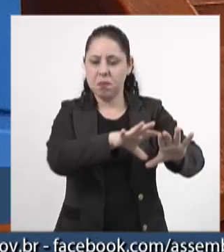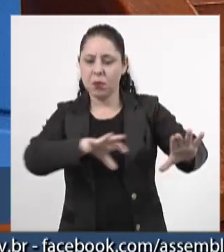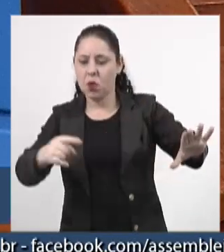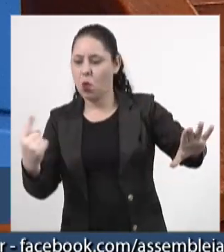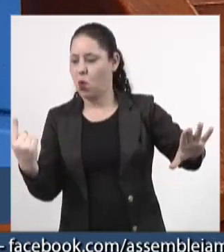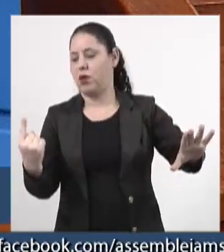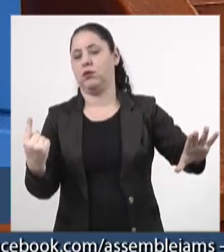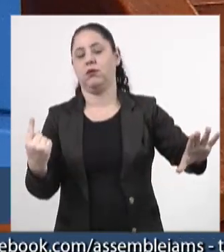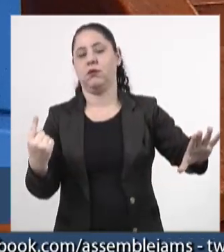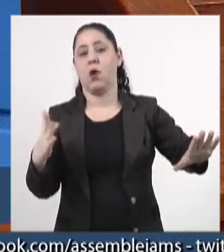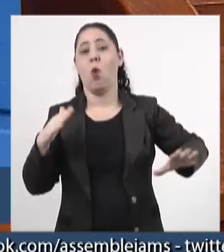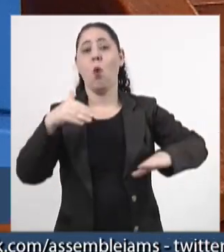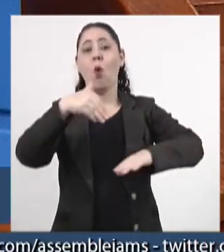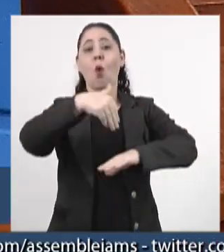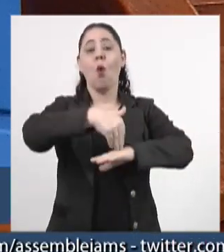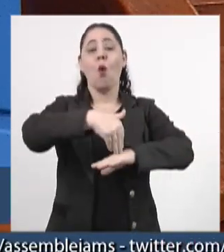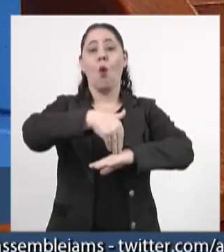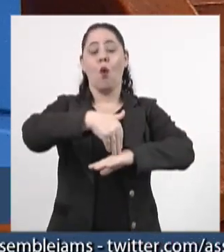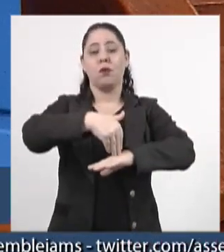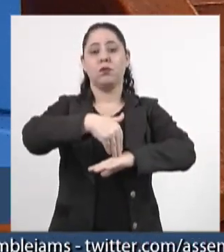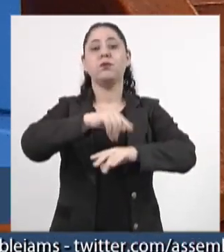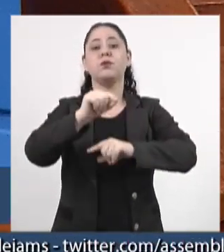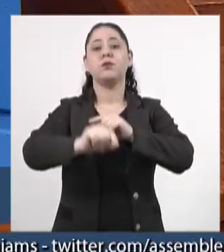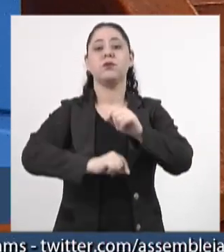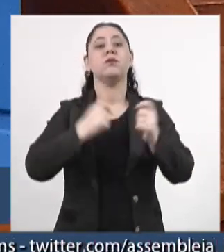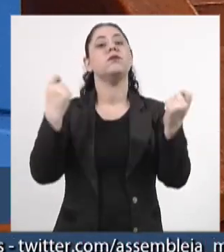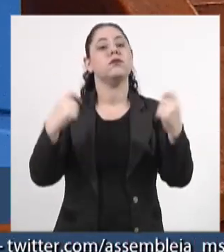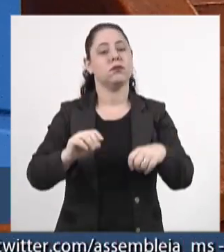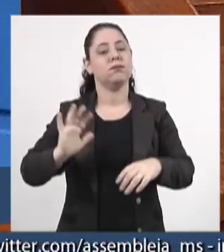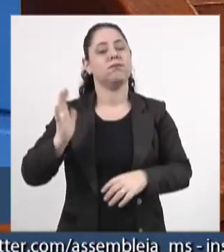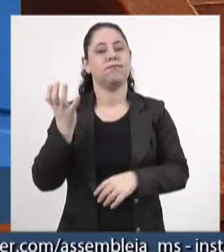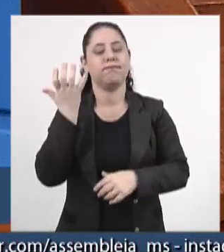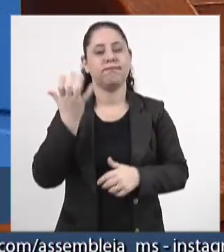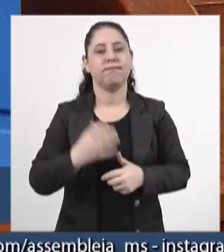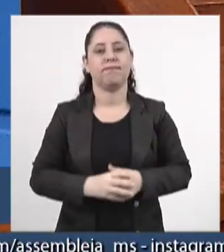Mas a culpabilização desse caso precisa ocorrer.